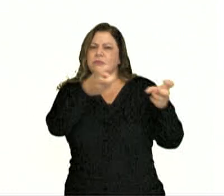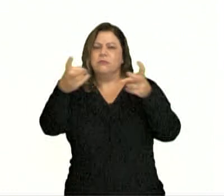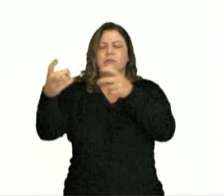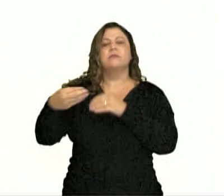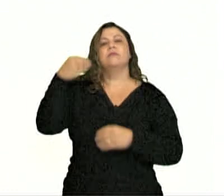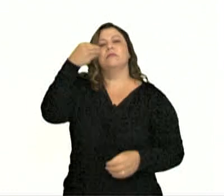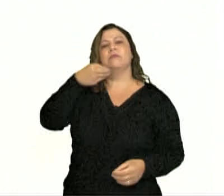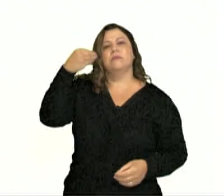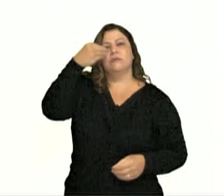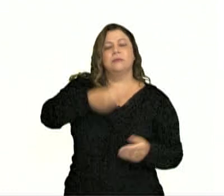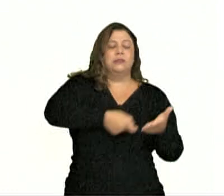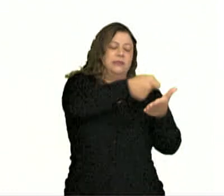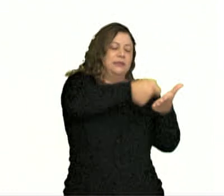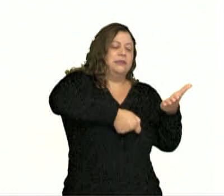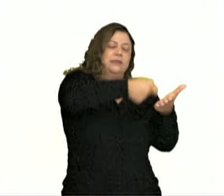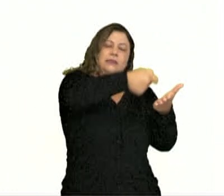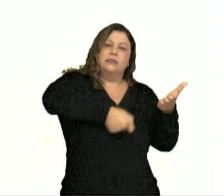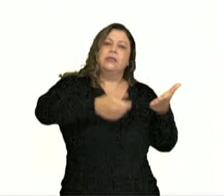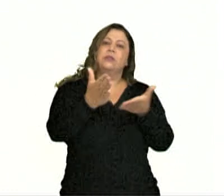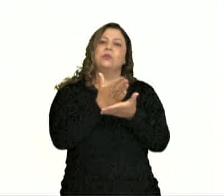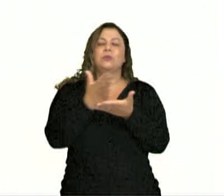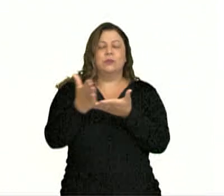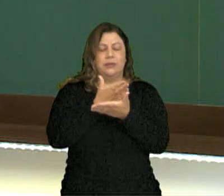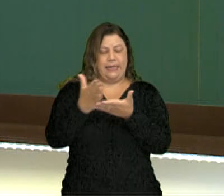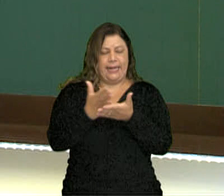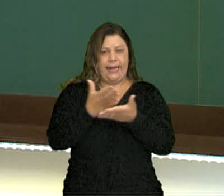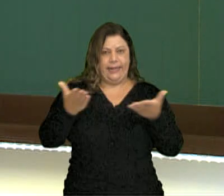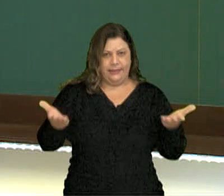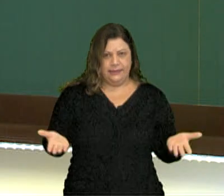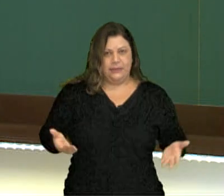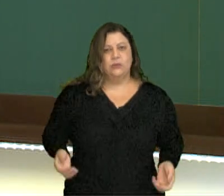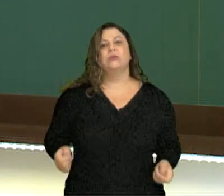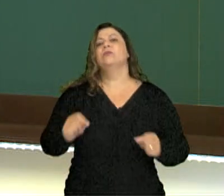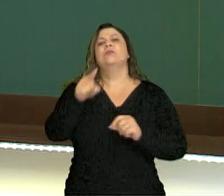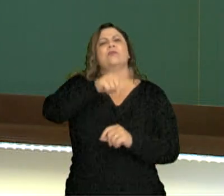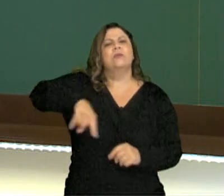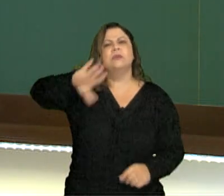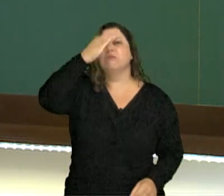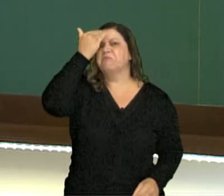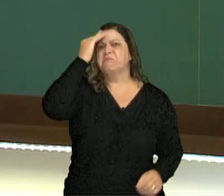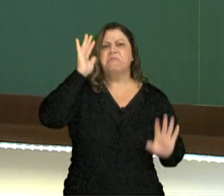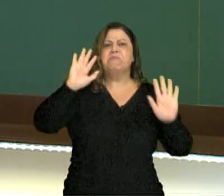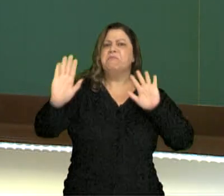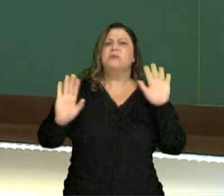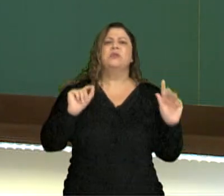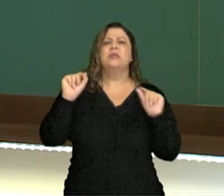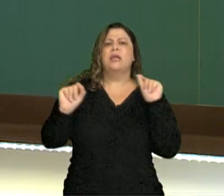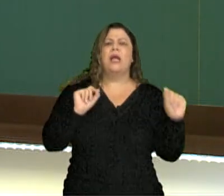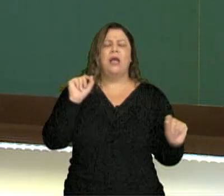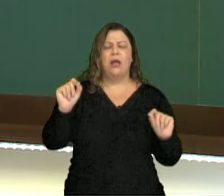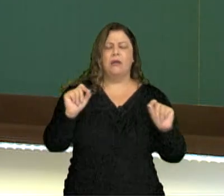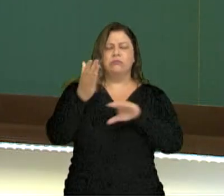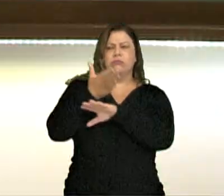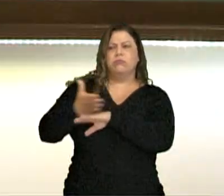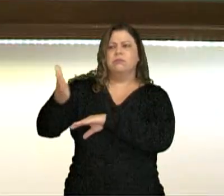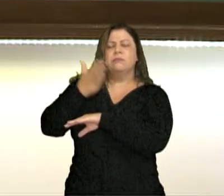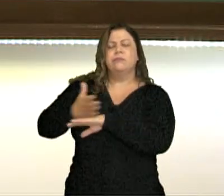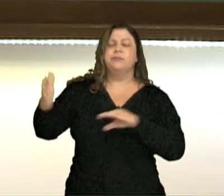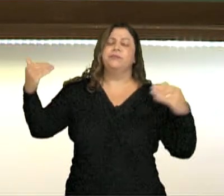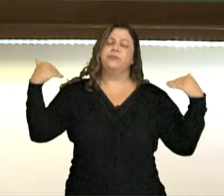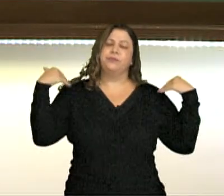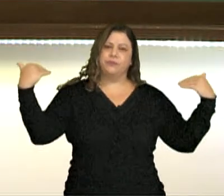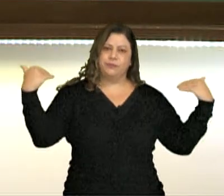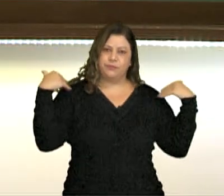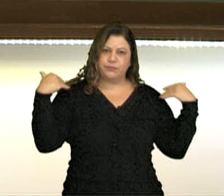experiências e registre no seu caderno. Então, gente, por mais que vocês não compreendam que um exercício na educação física escolar,